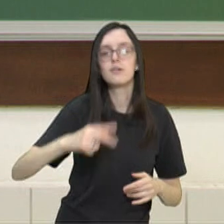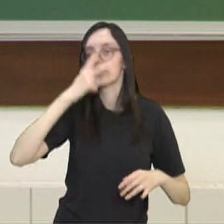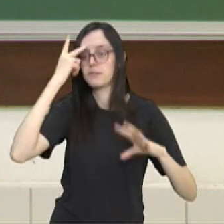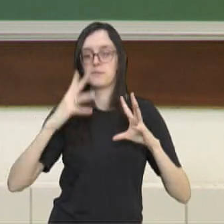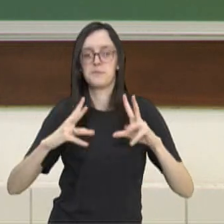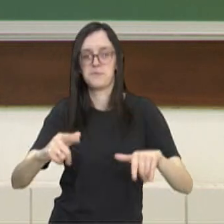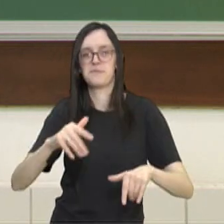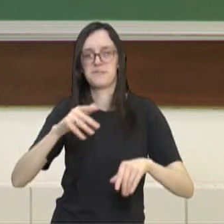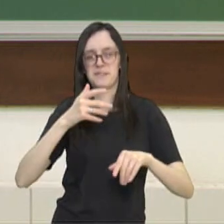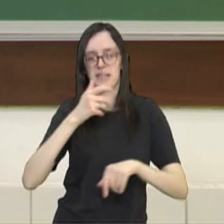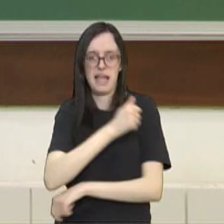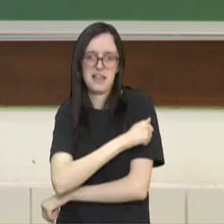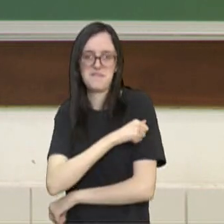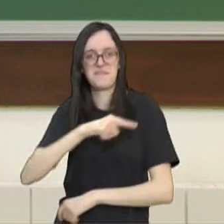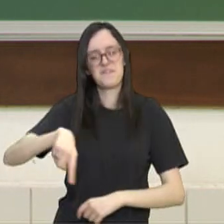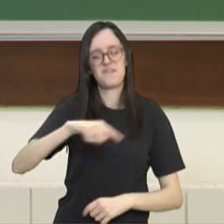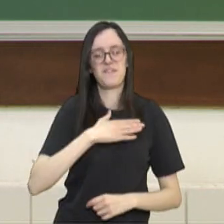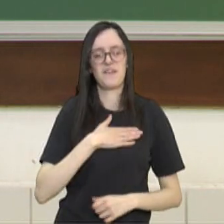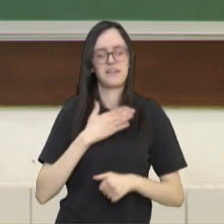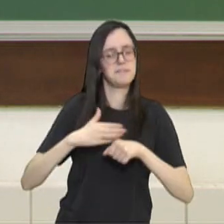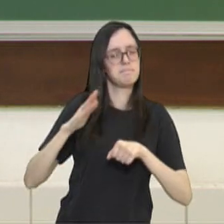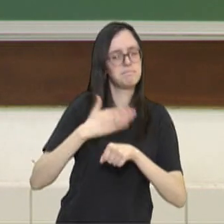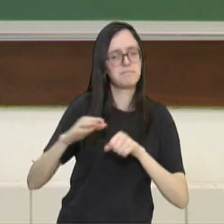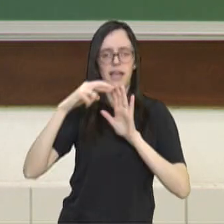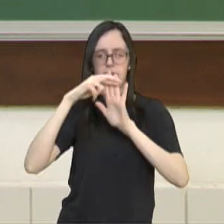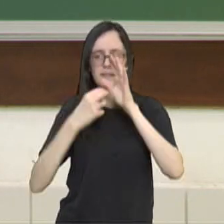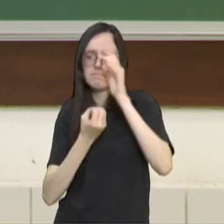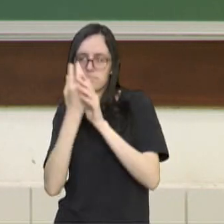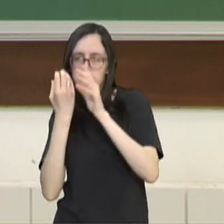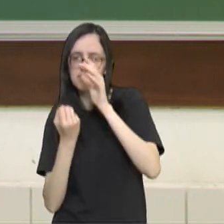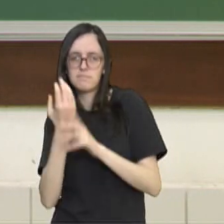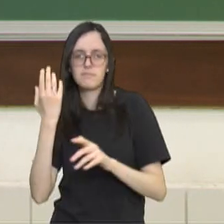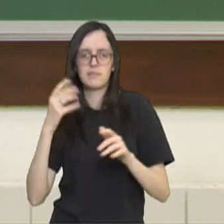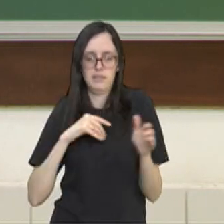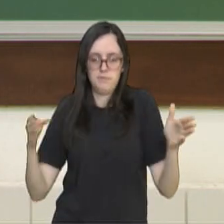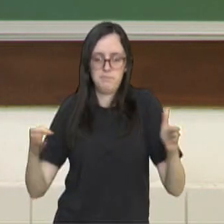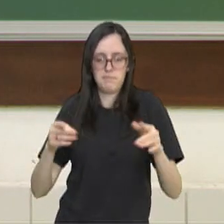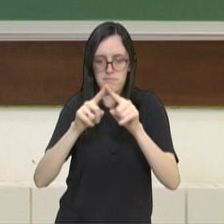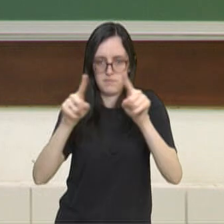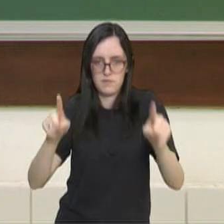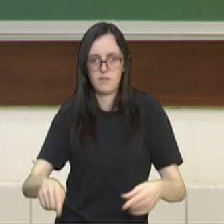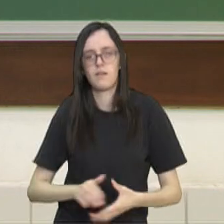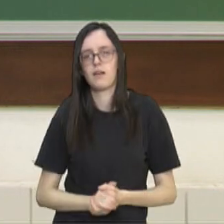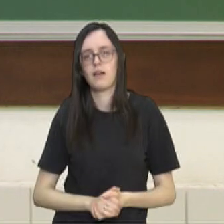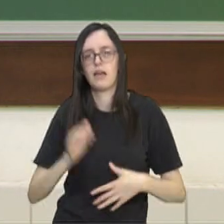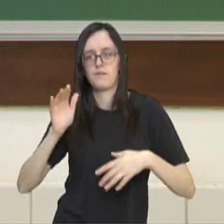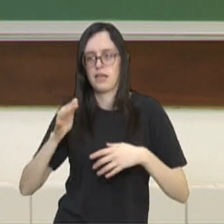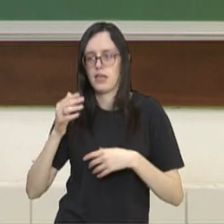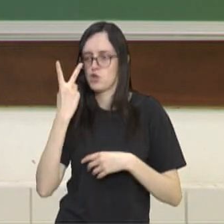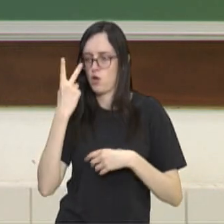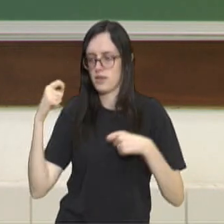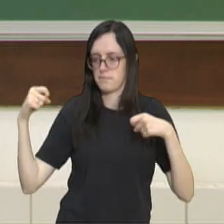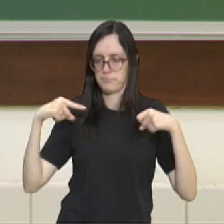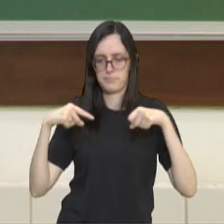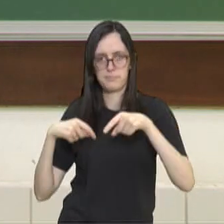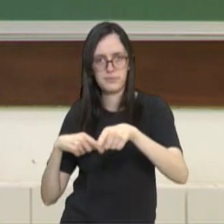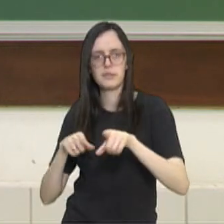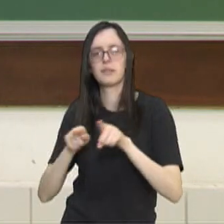e meninas. Por ser uma prática assim que não requer grandes espaços, muitas vezes